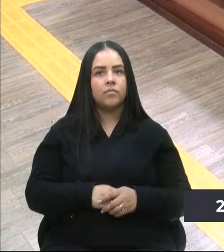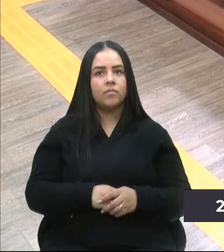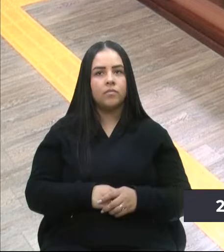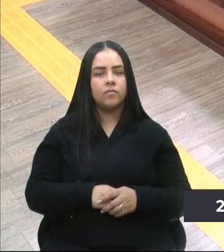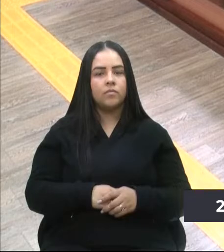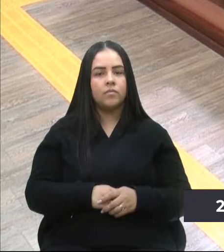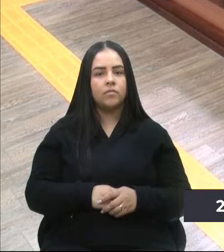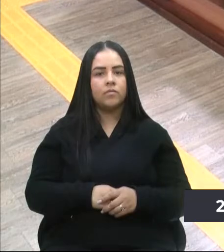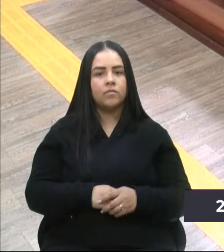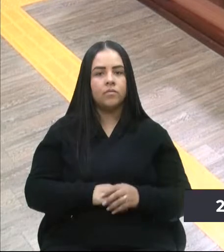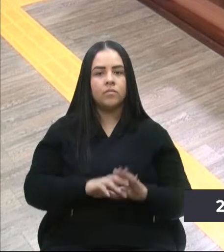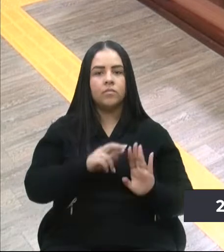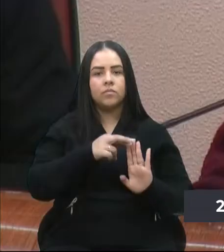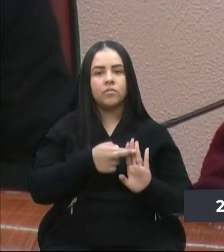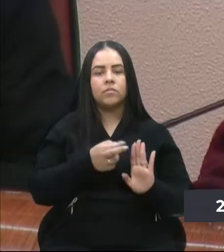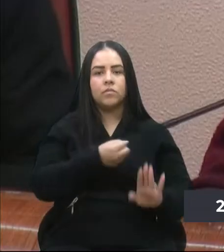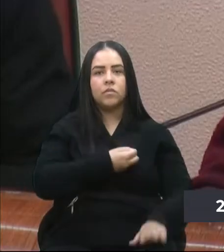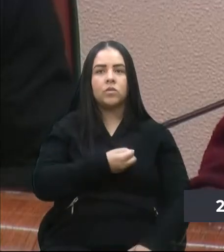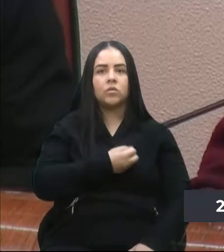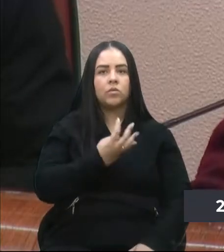O requerimento número